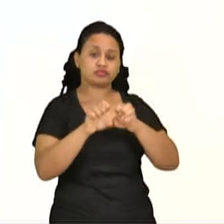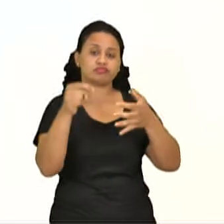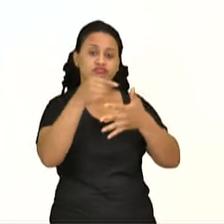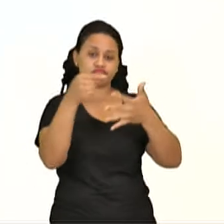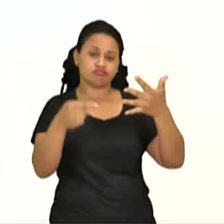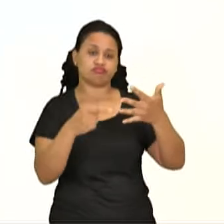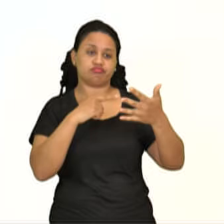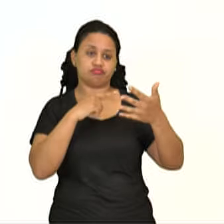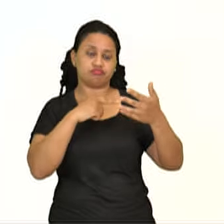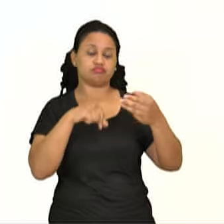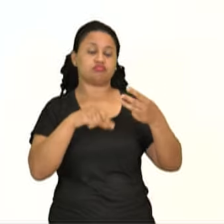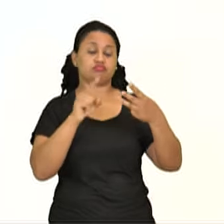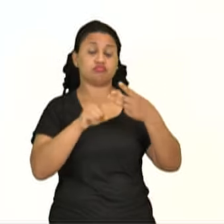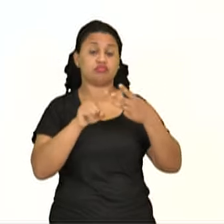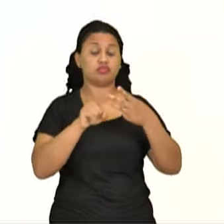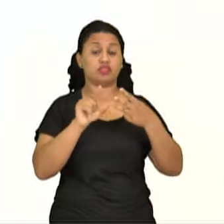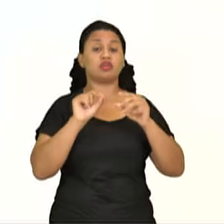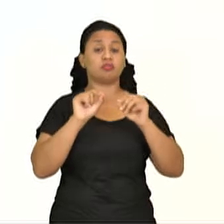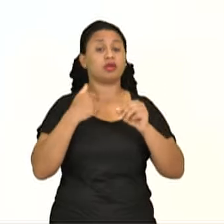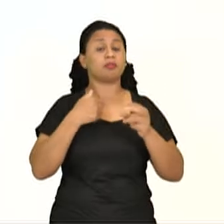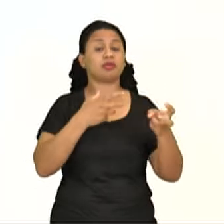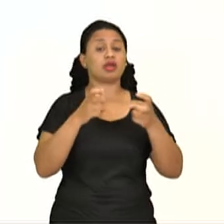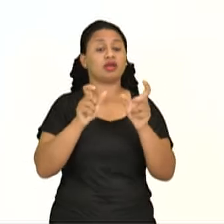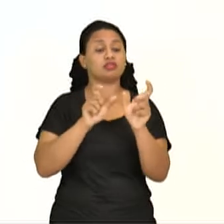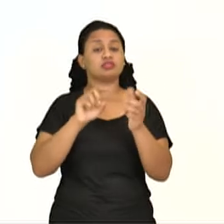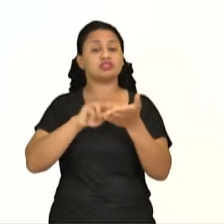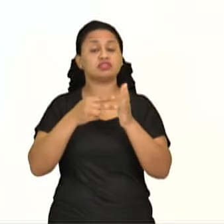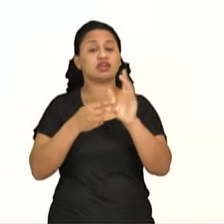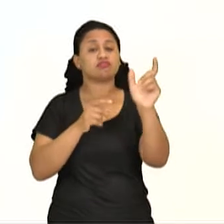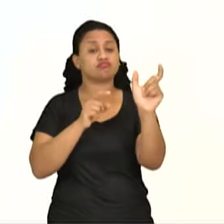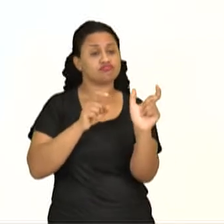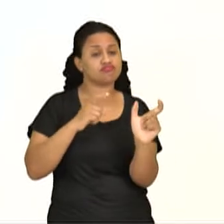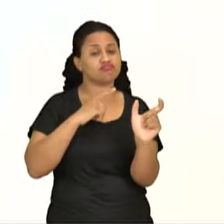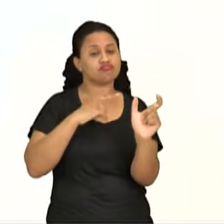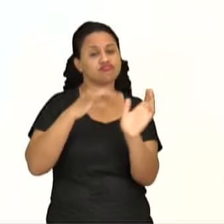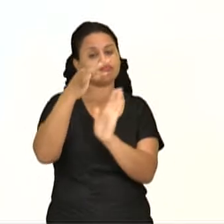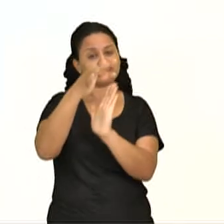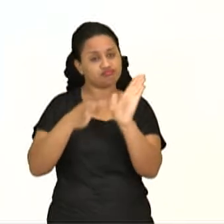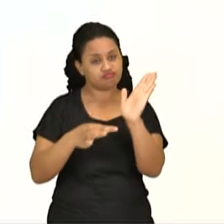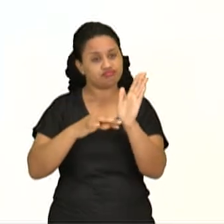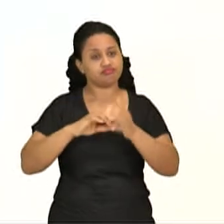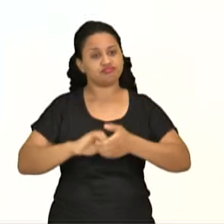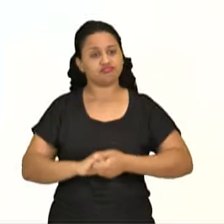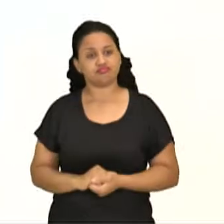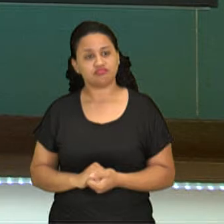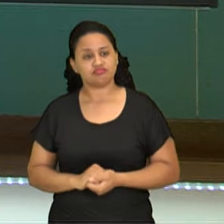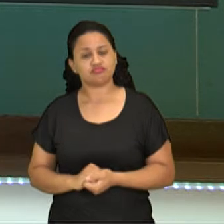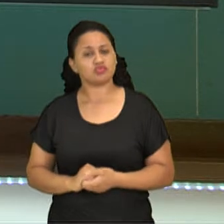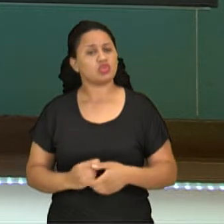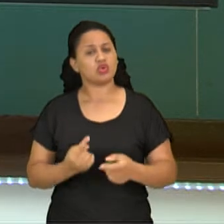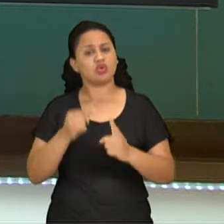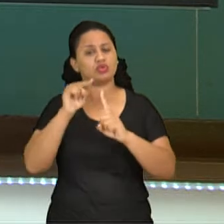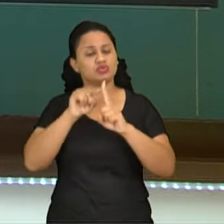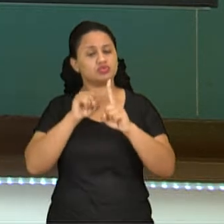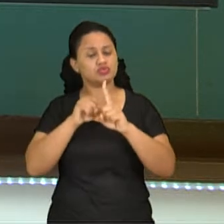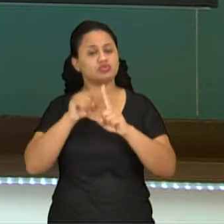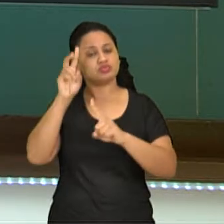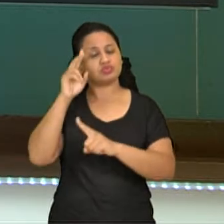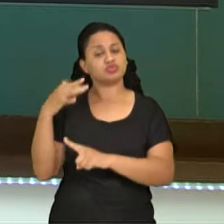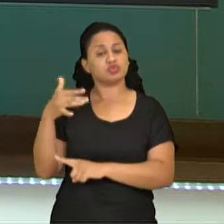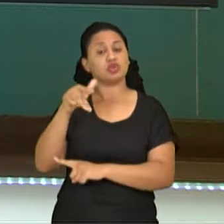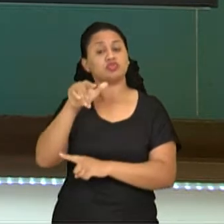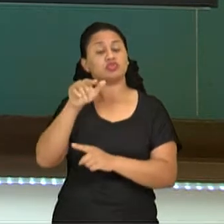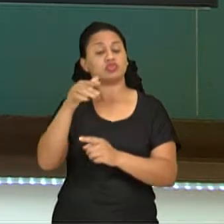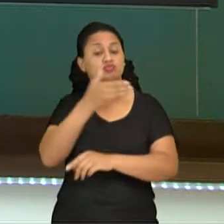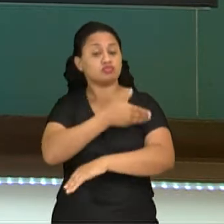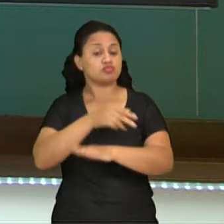reconhecer o significado de palavras e expressões presentes no texto. Que tipo de histórias você costuma